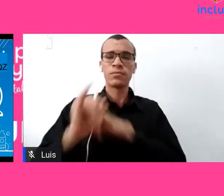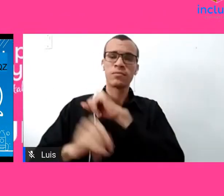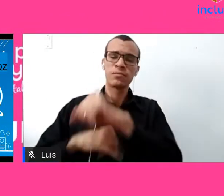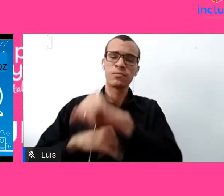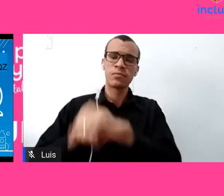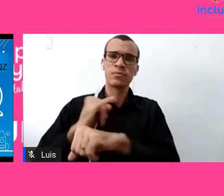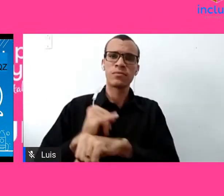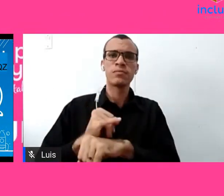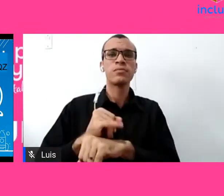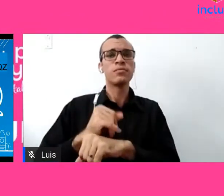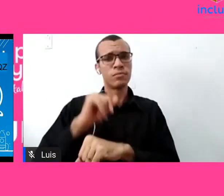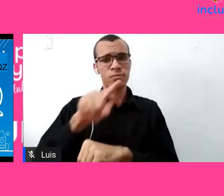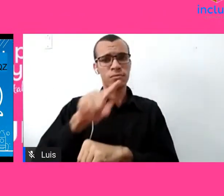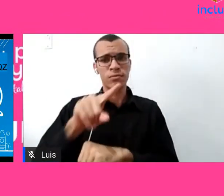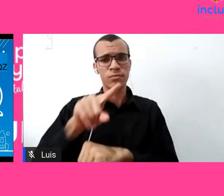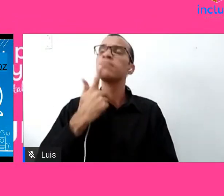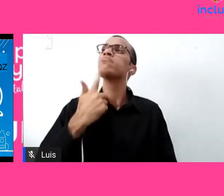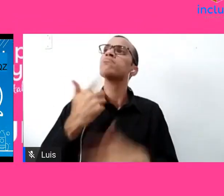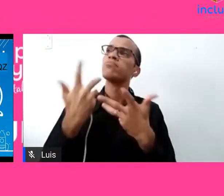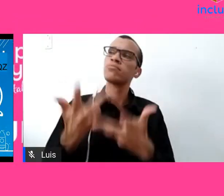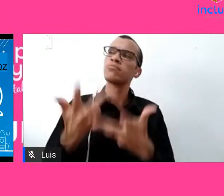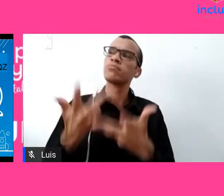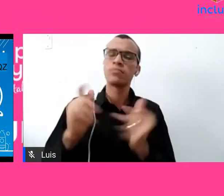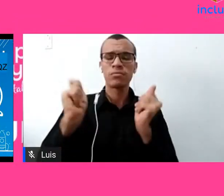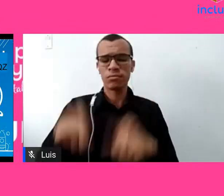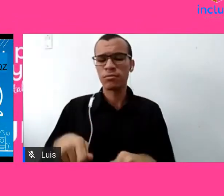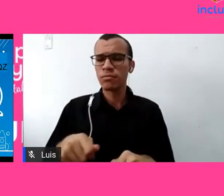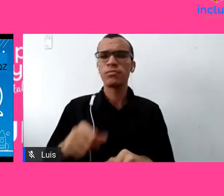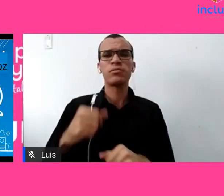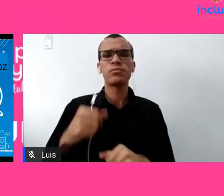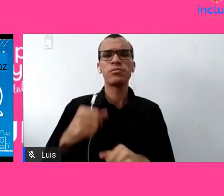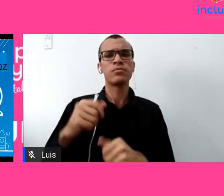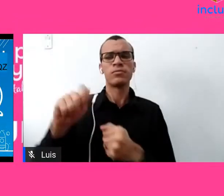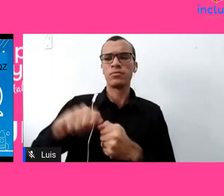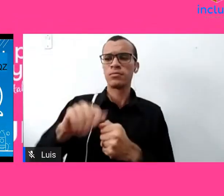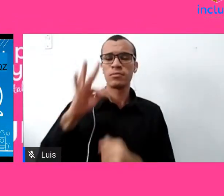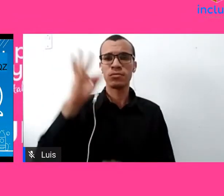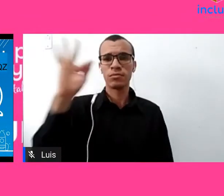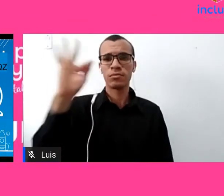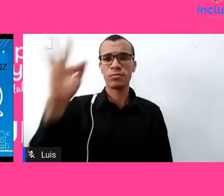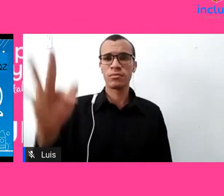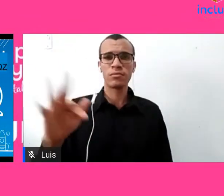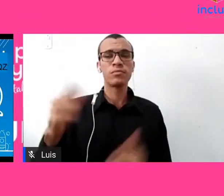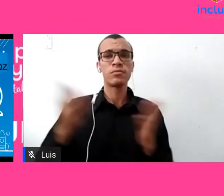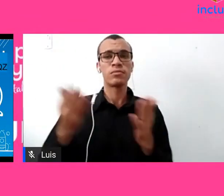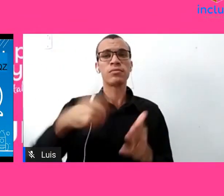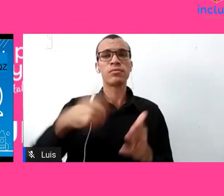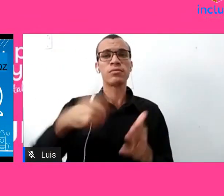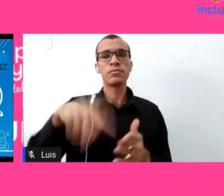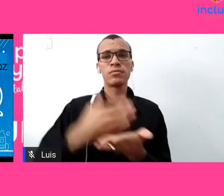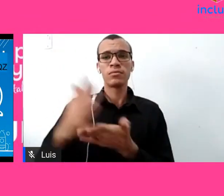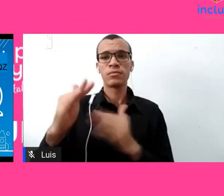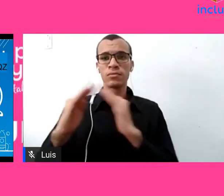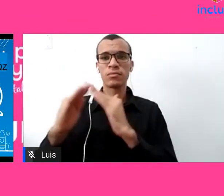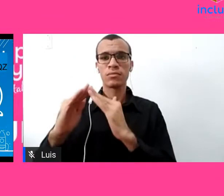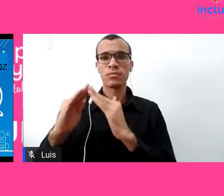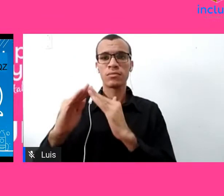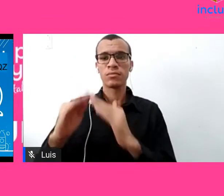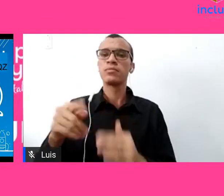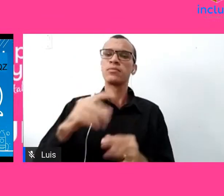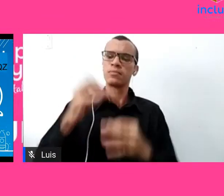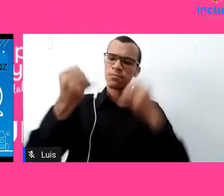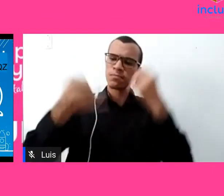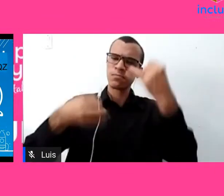muito da sua vontade, o que você vai querer construir no futuro. Hoje, nós vamos começar com essa casa, com explicações